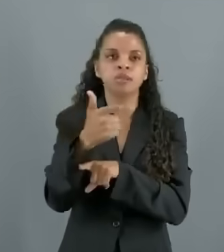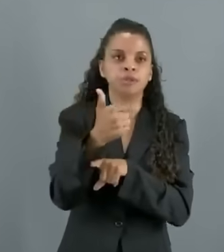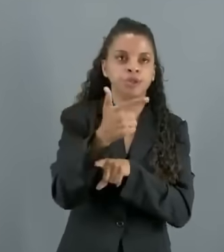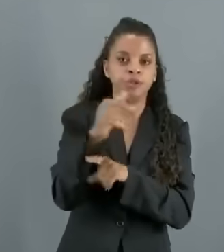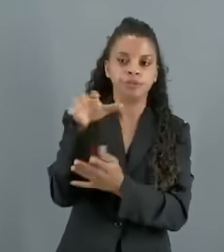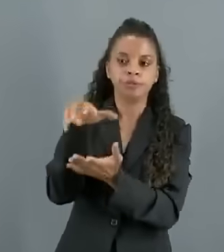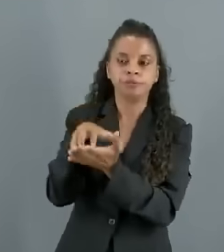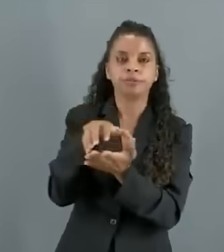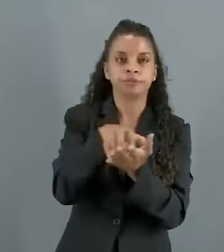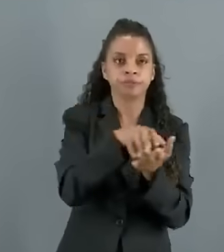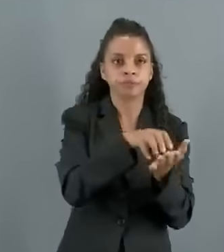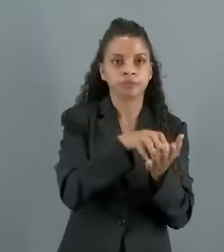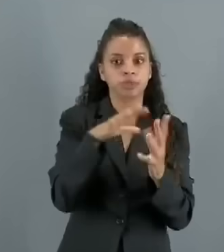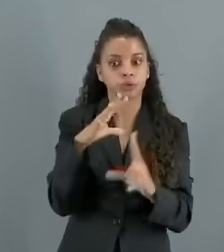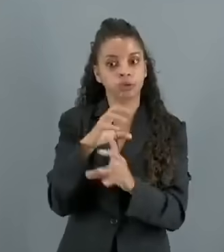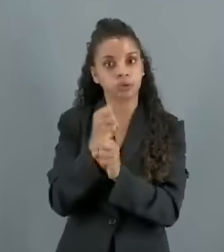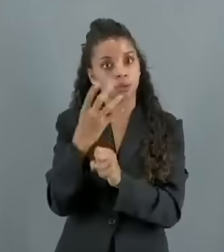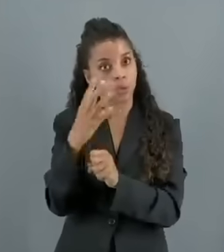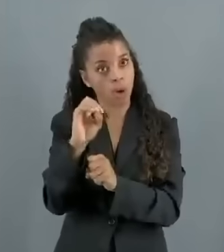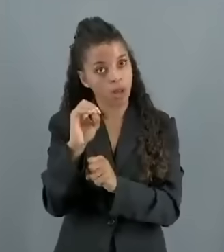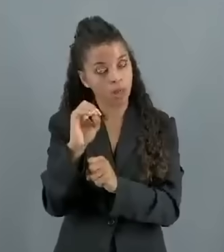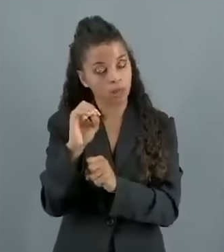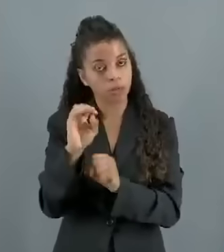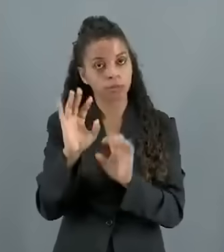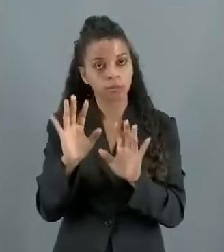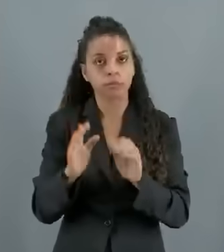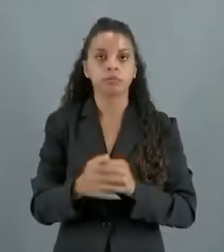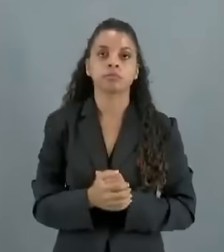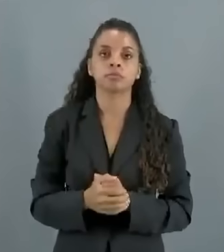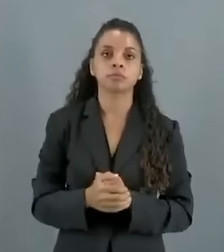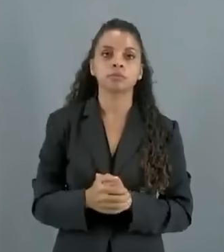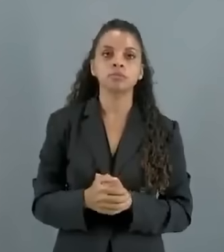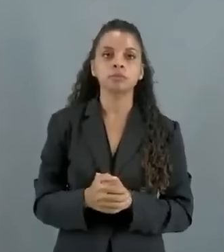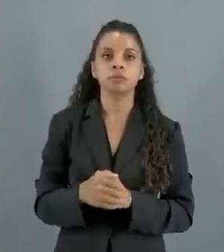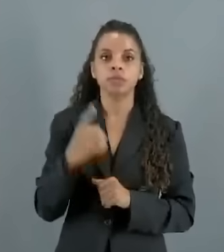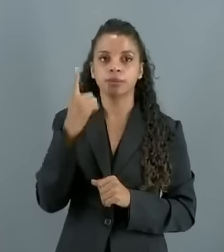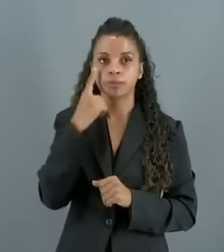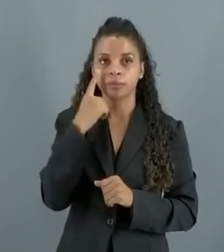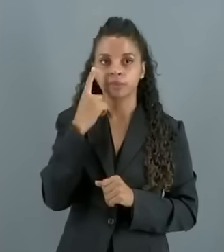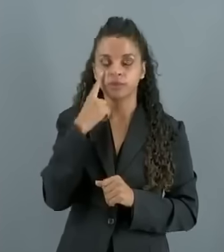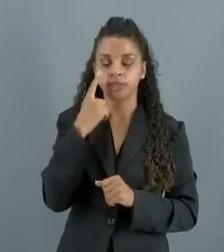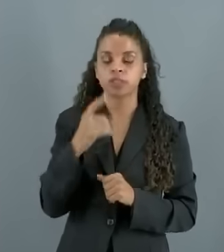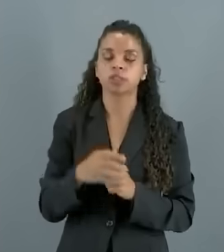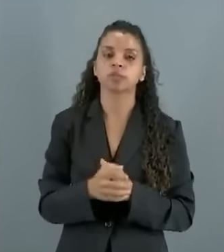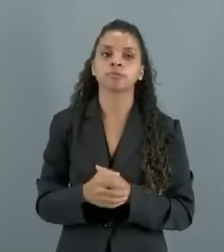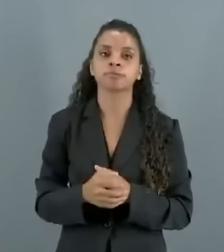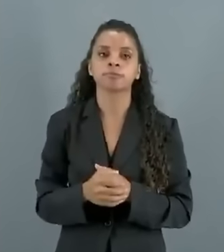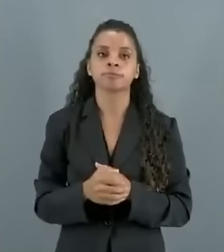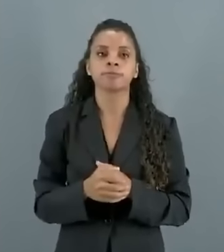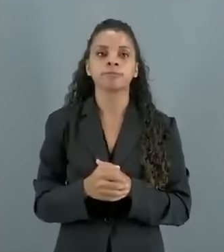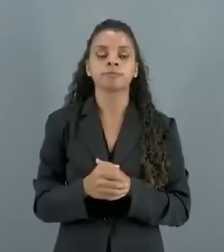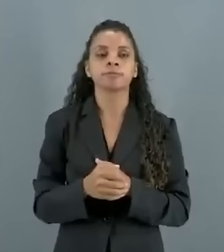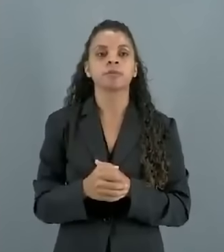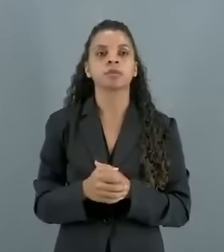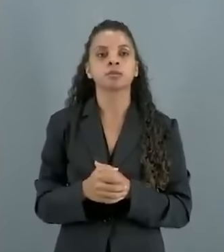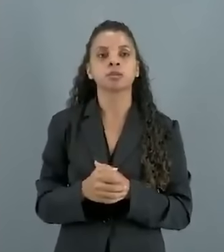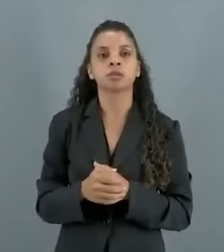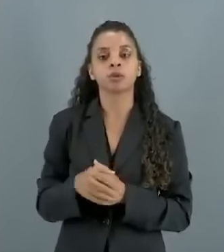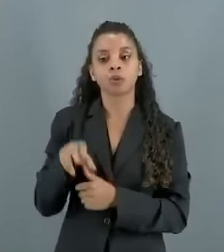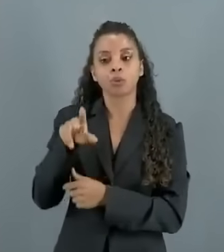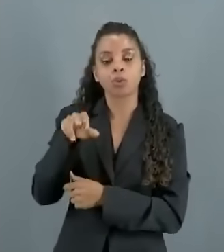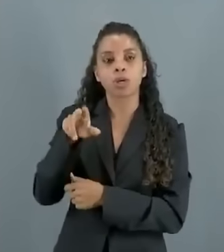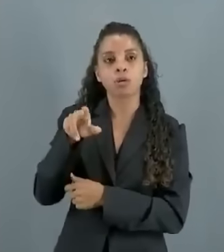ACTs ativos. Mas vejam que coincidência. O Sindinap, que silêncio, tem como por favor, na sala. O irmão do Lula, o Frei